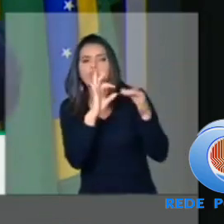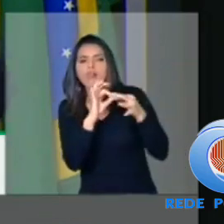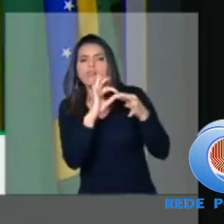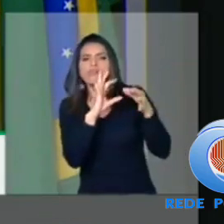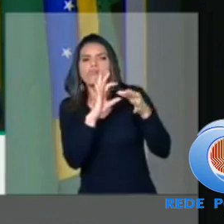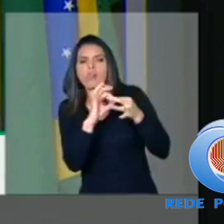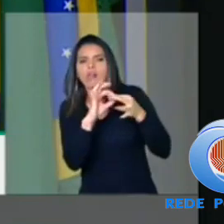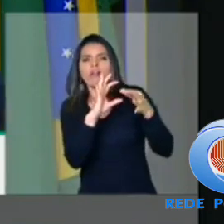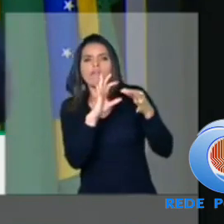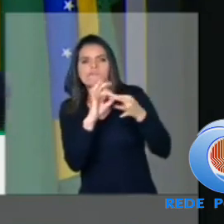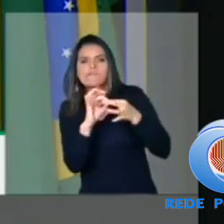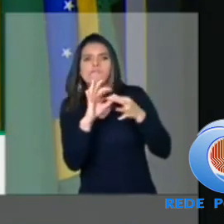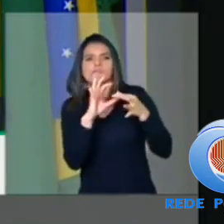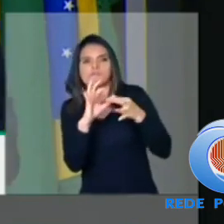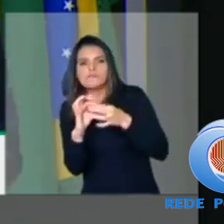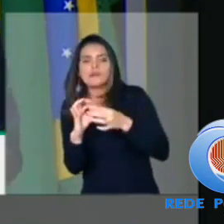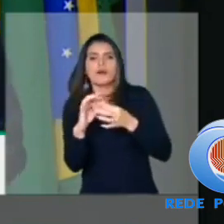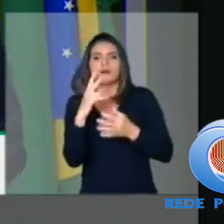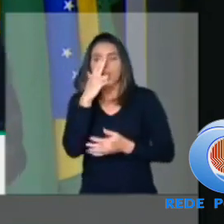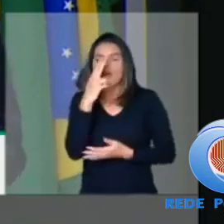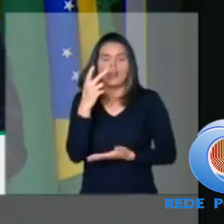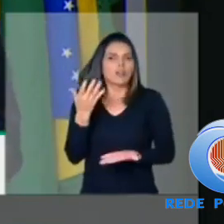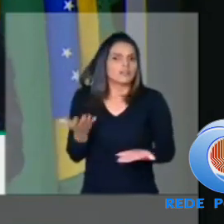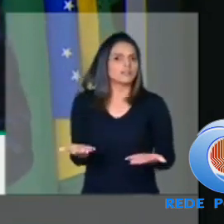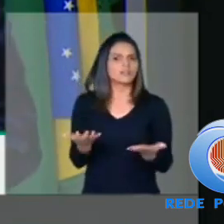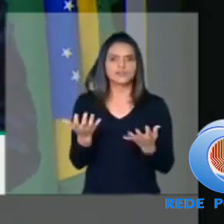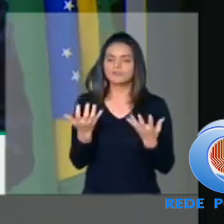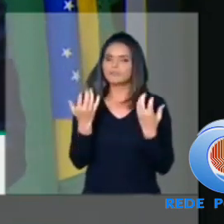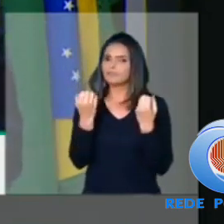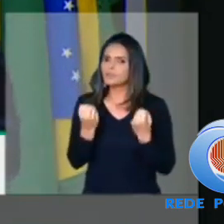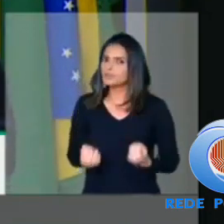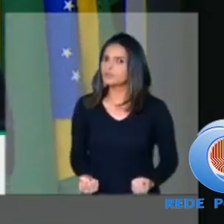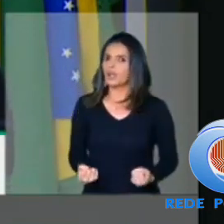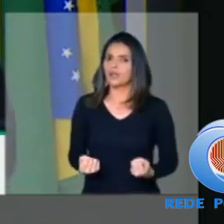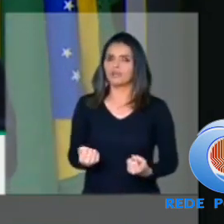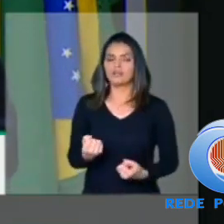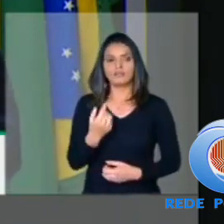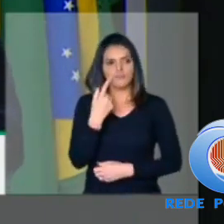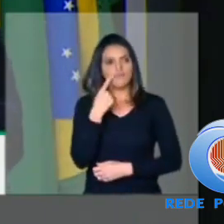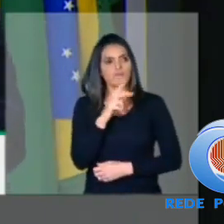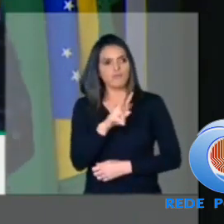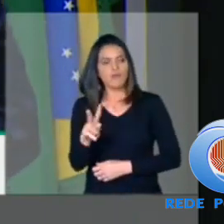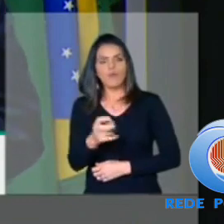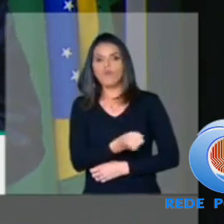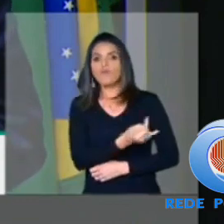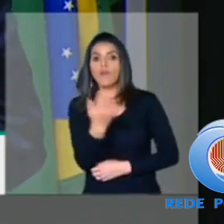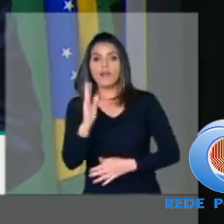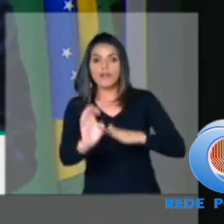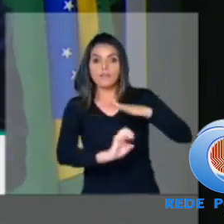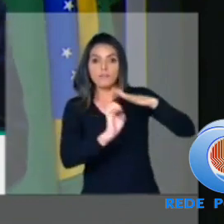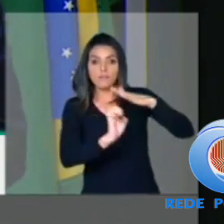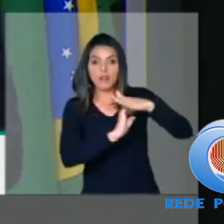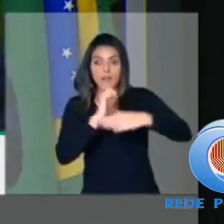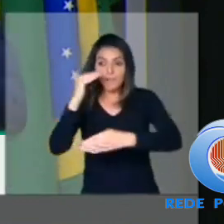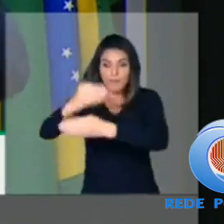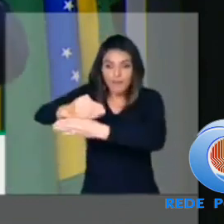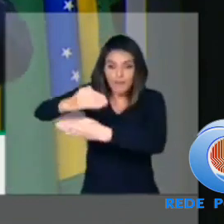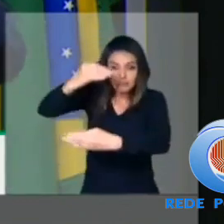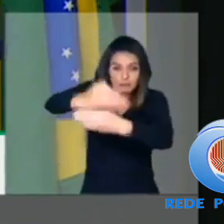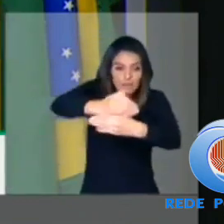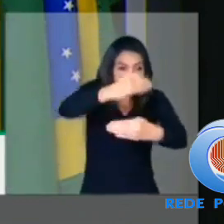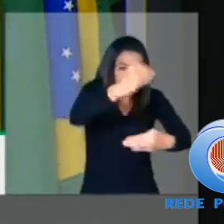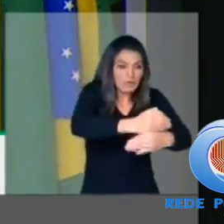nós assistimos cotidianamente, com fechamento de empresas, com salas